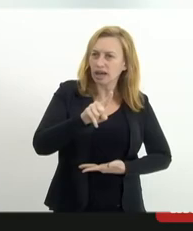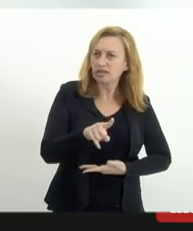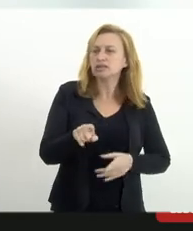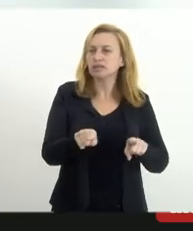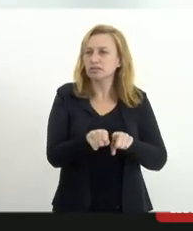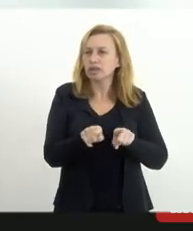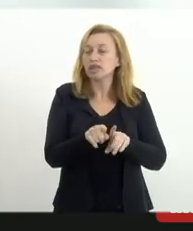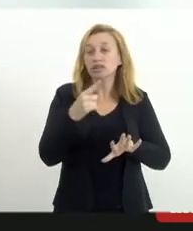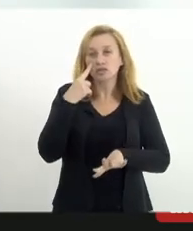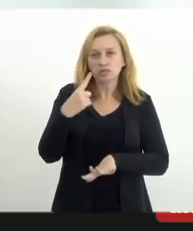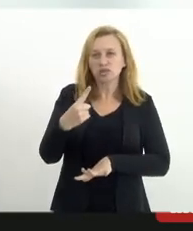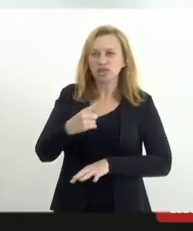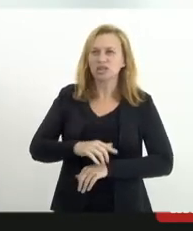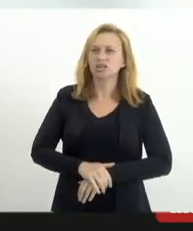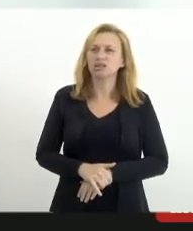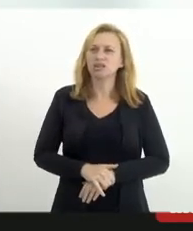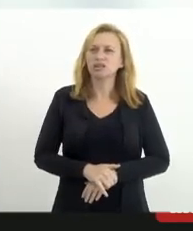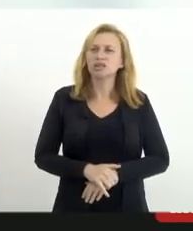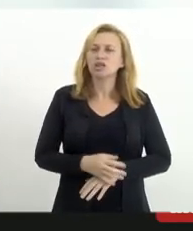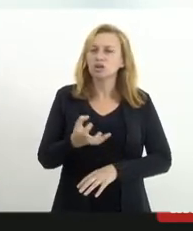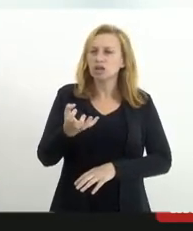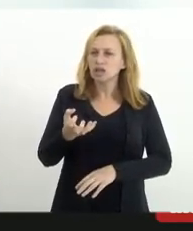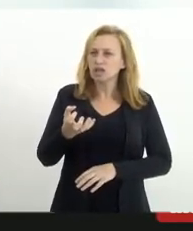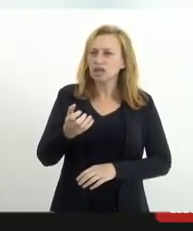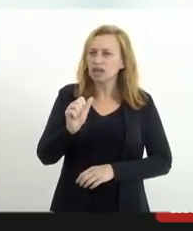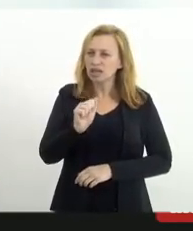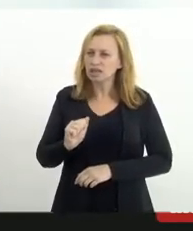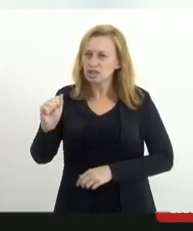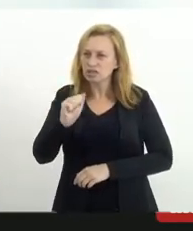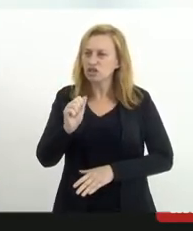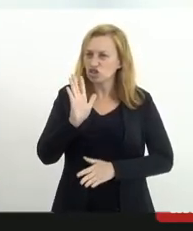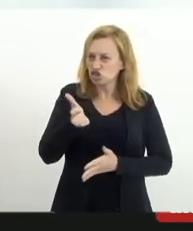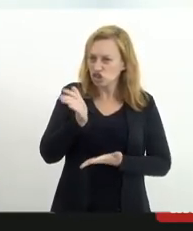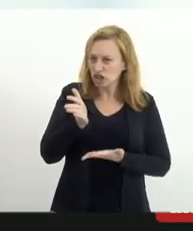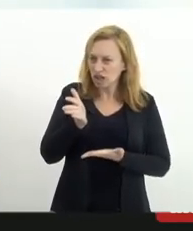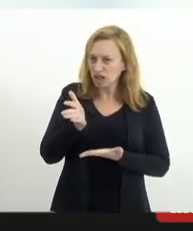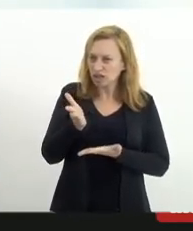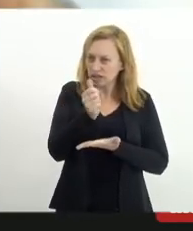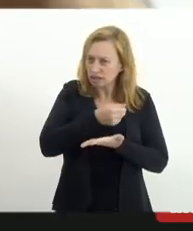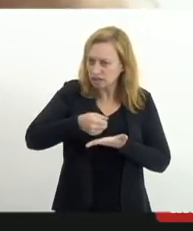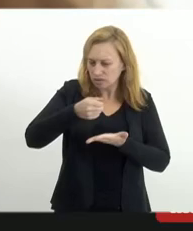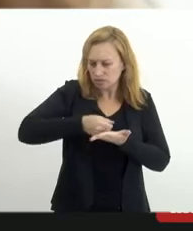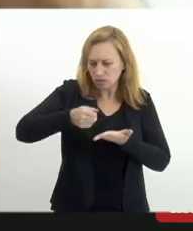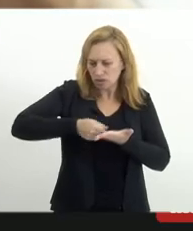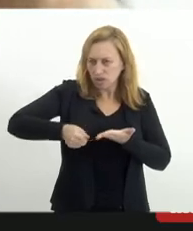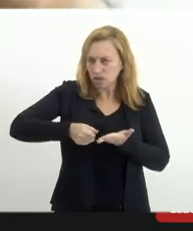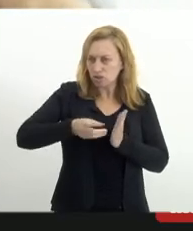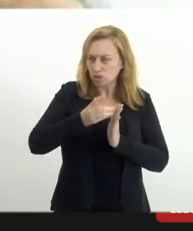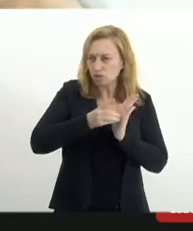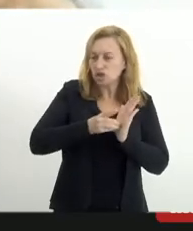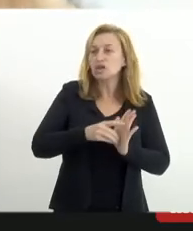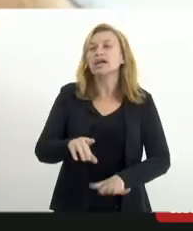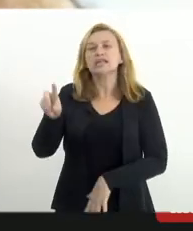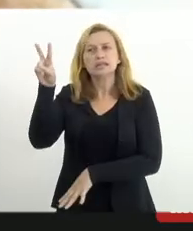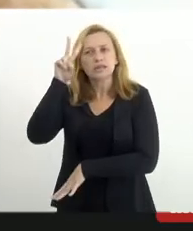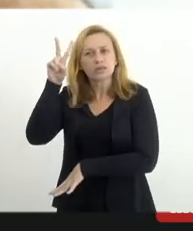Então ficamos. Eu queria que a assessoria já me anotasse esse ofício.